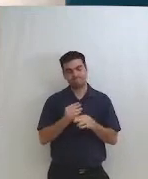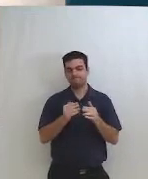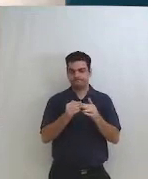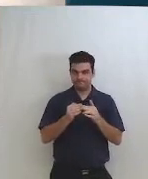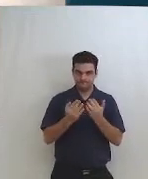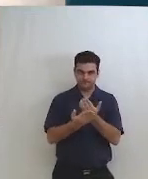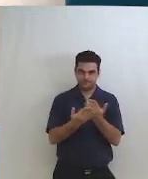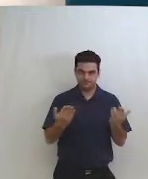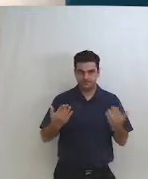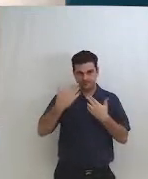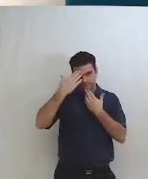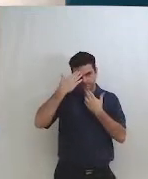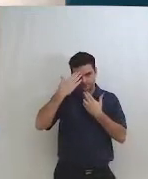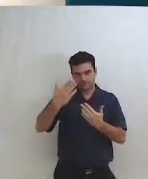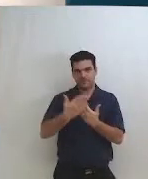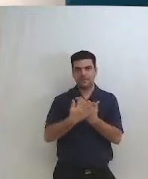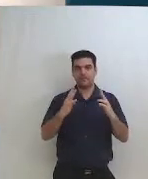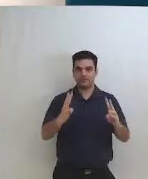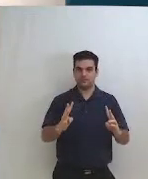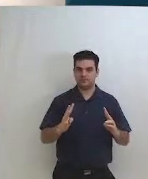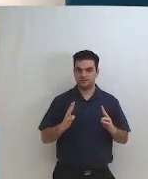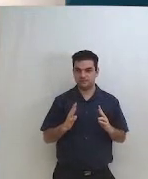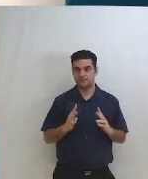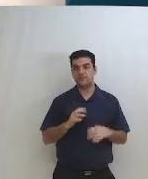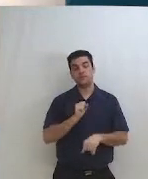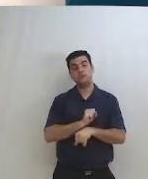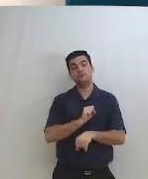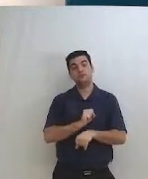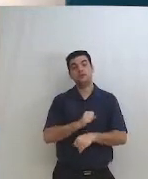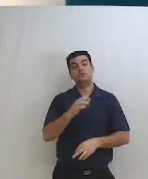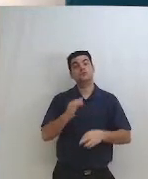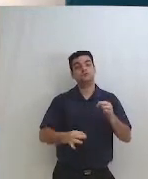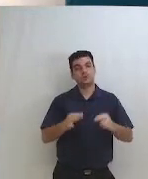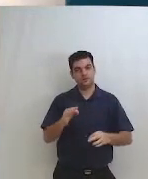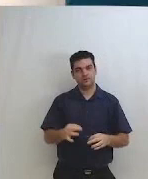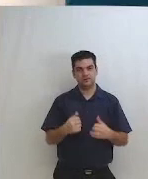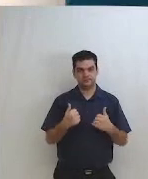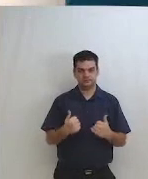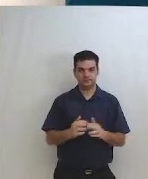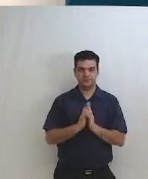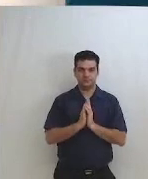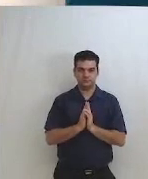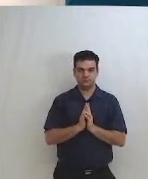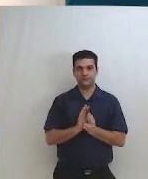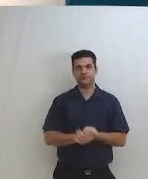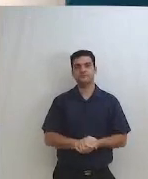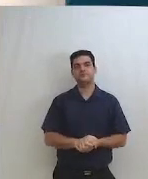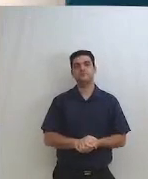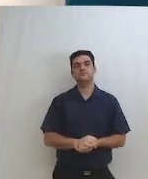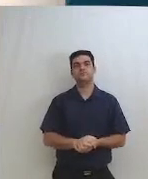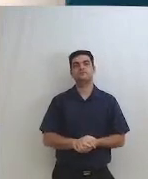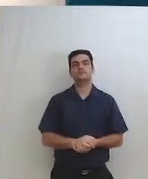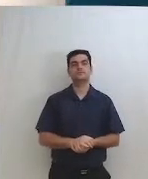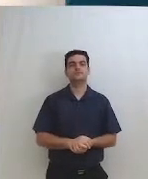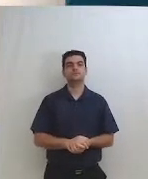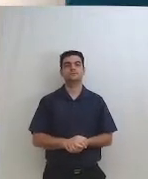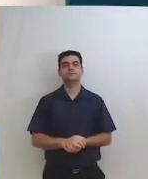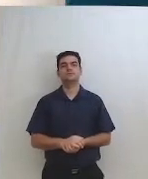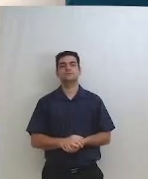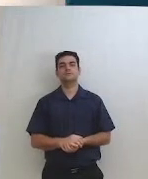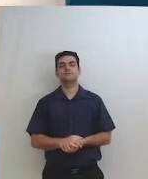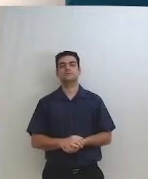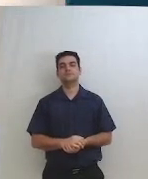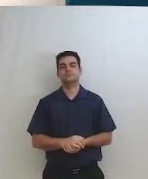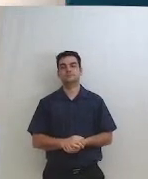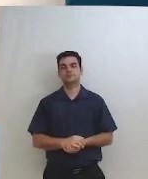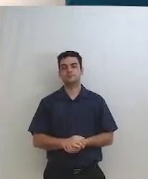agradece a atenção de todos e aguarda a concessão, aguarda serenamente a concessão da presente ordem de habeas corpus. Muito